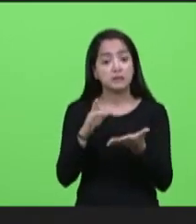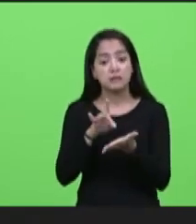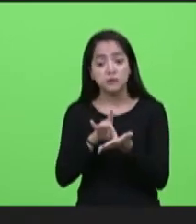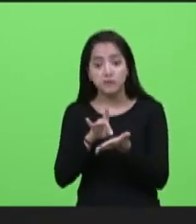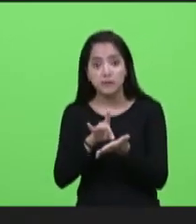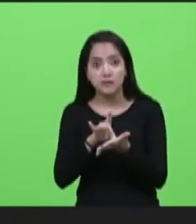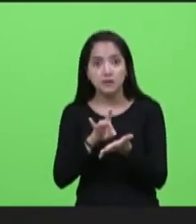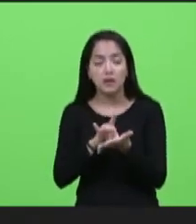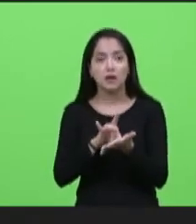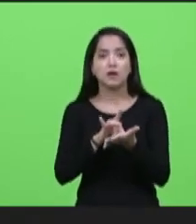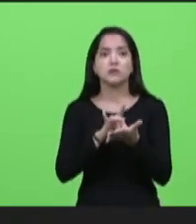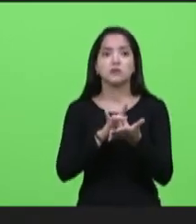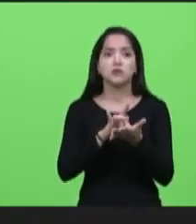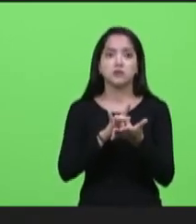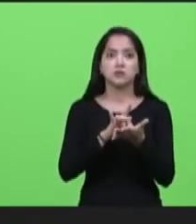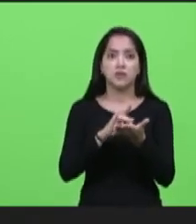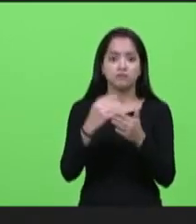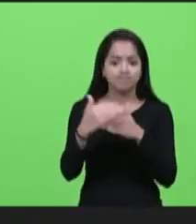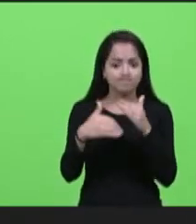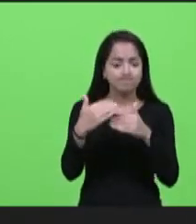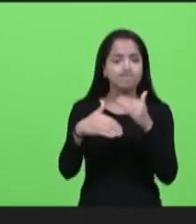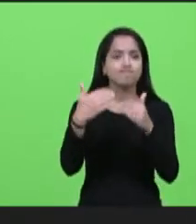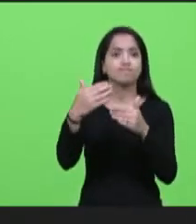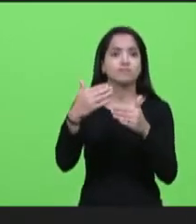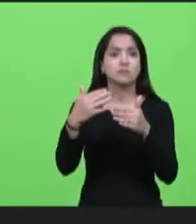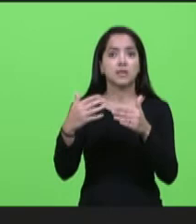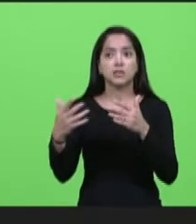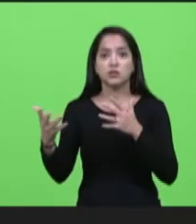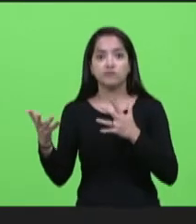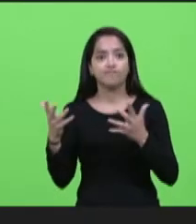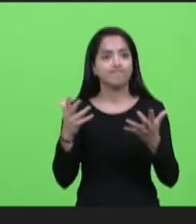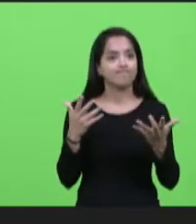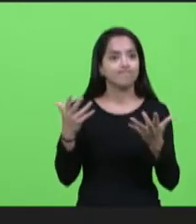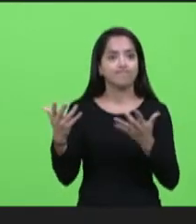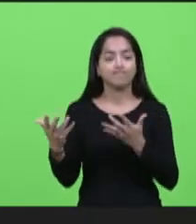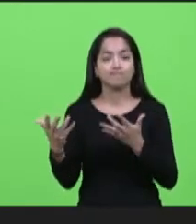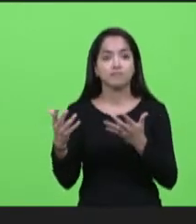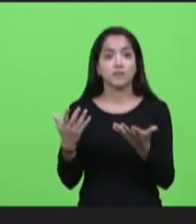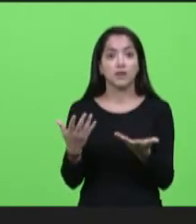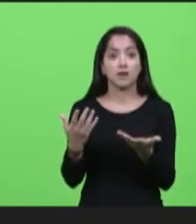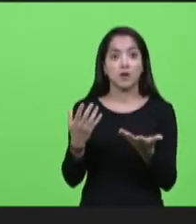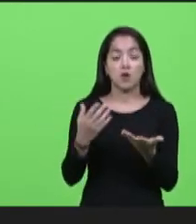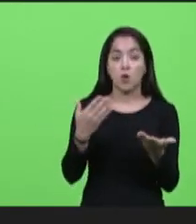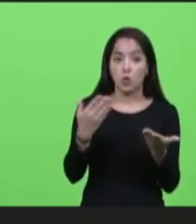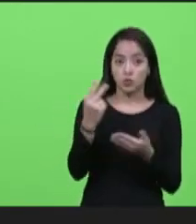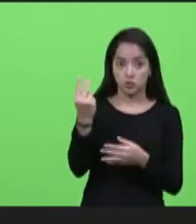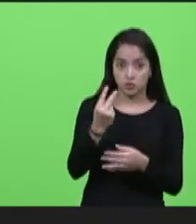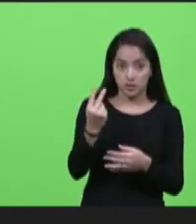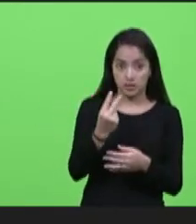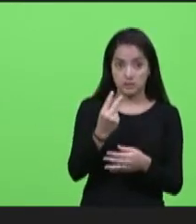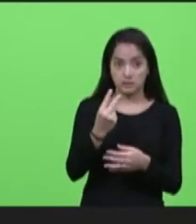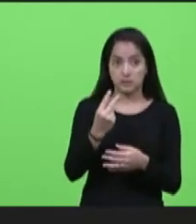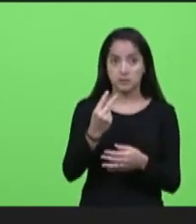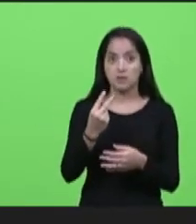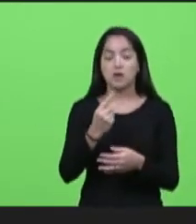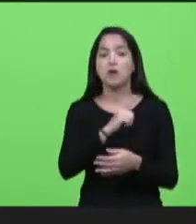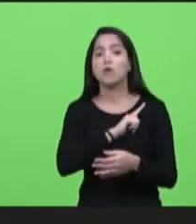andar, porque a gente fica no meio desse tiroteio. A vice-governadora hoje fez uma